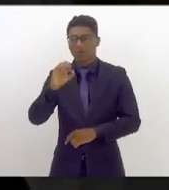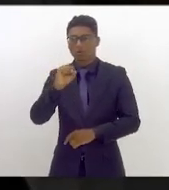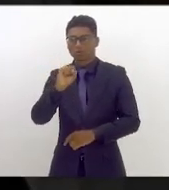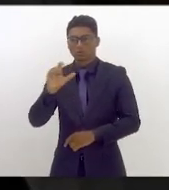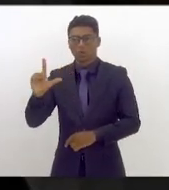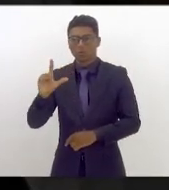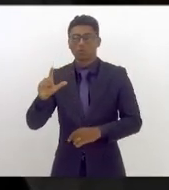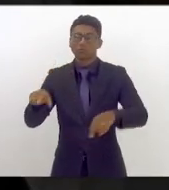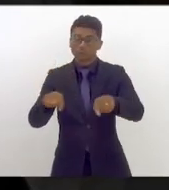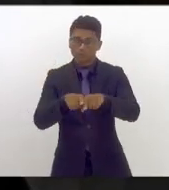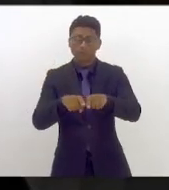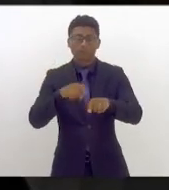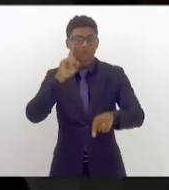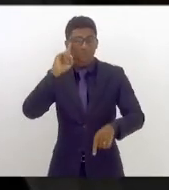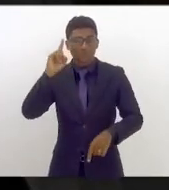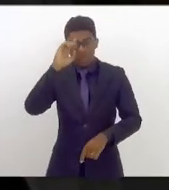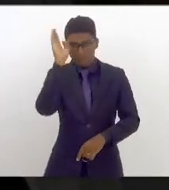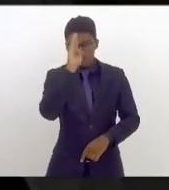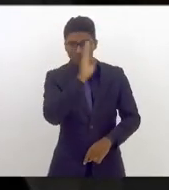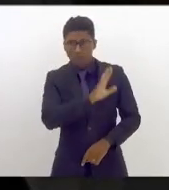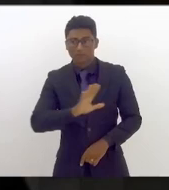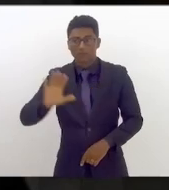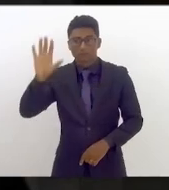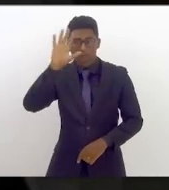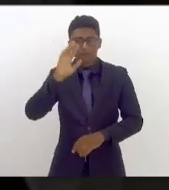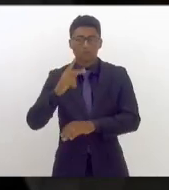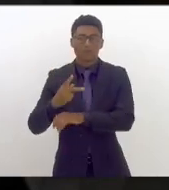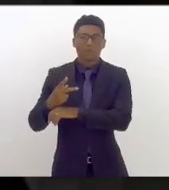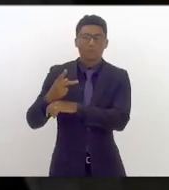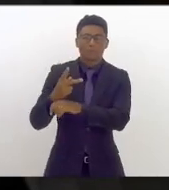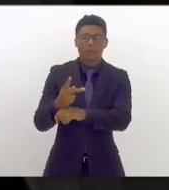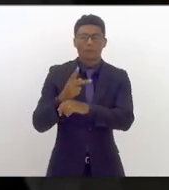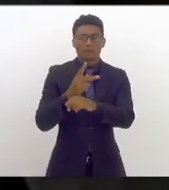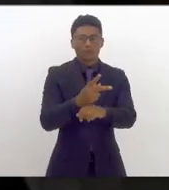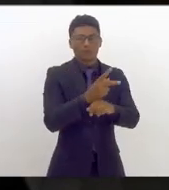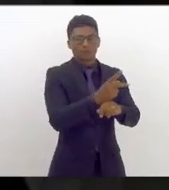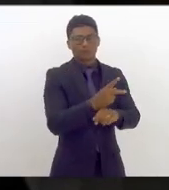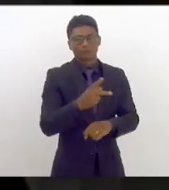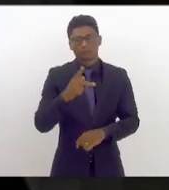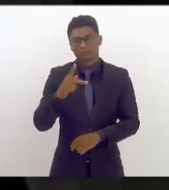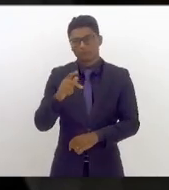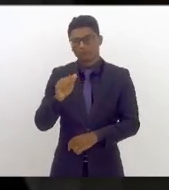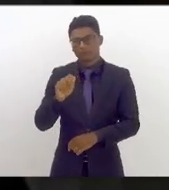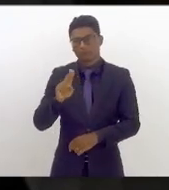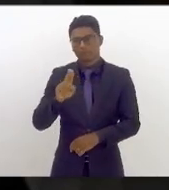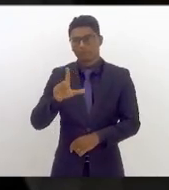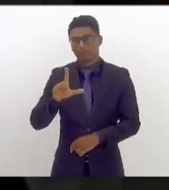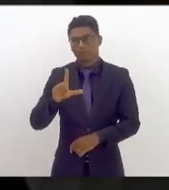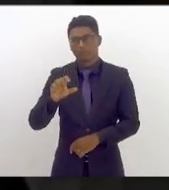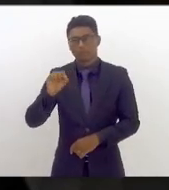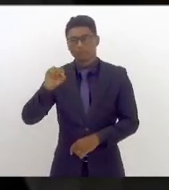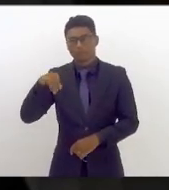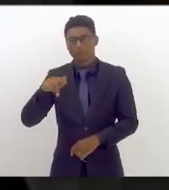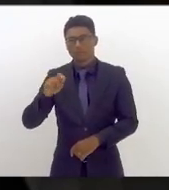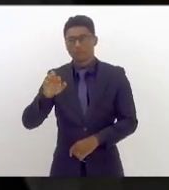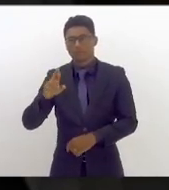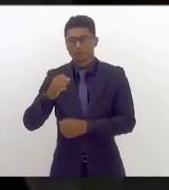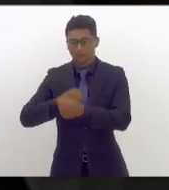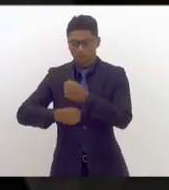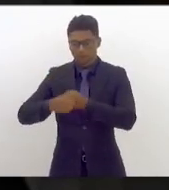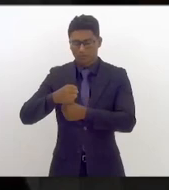Nacional também, e com a entrega do Prêmio Paul Singer, que nós instituímos aqui na casa desde 2018, para pessoas